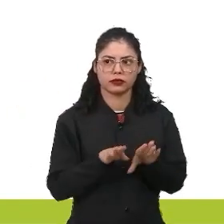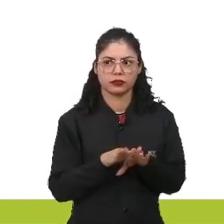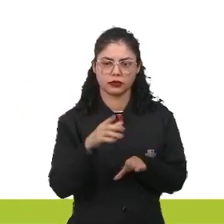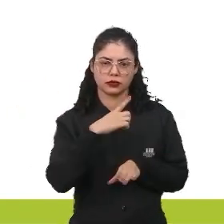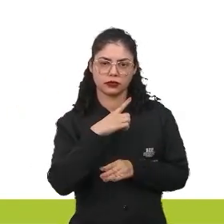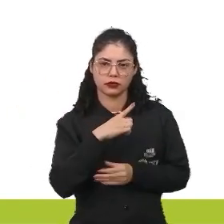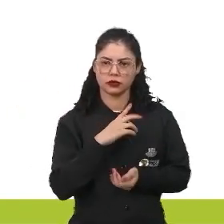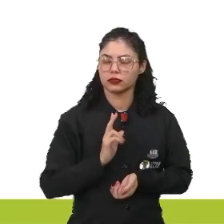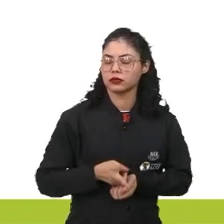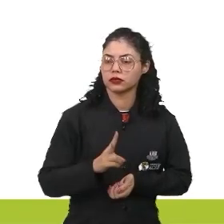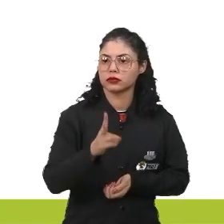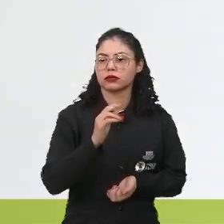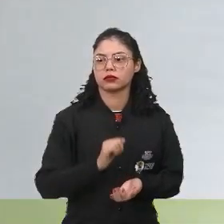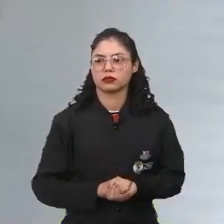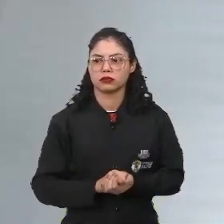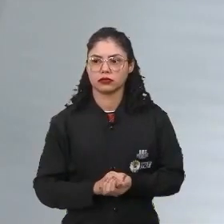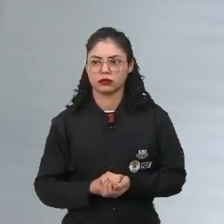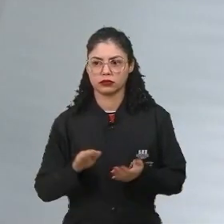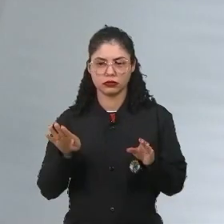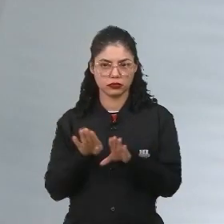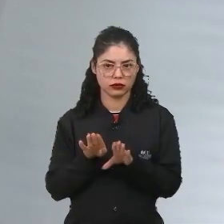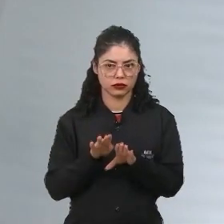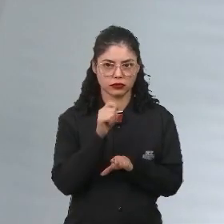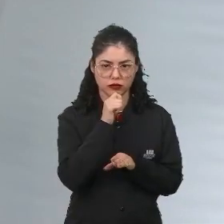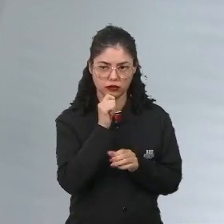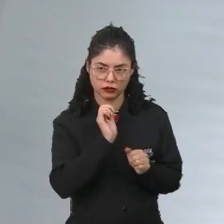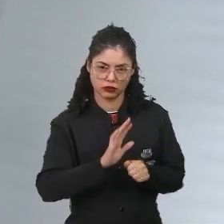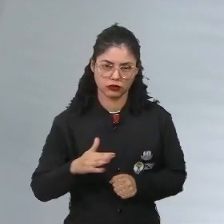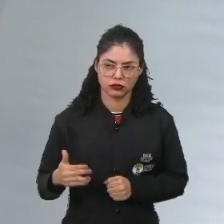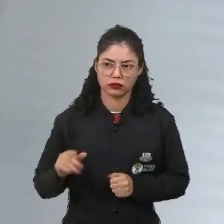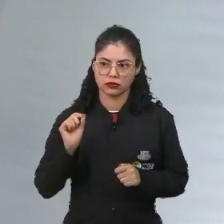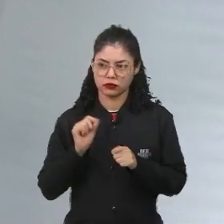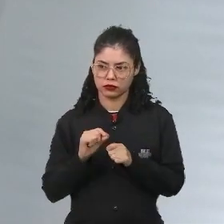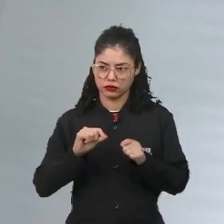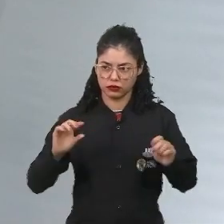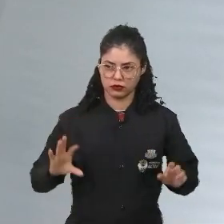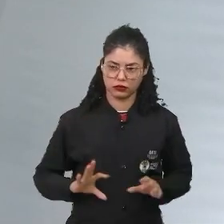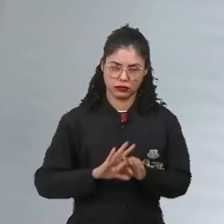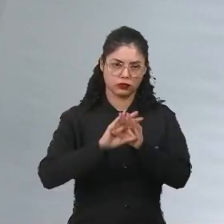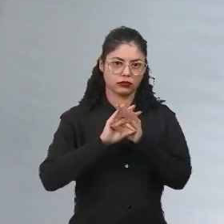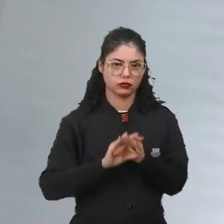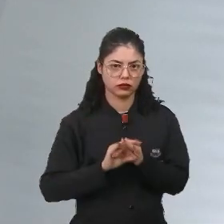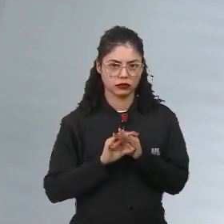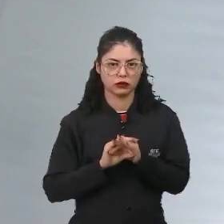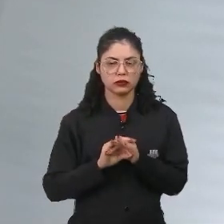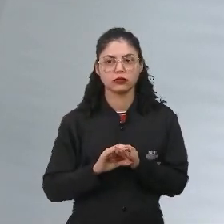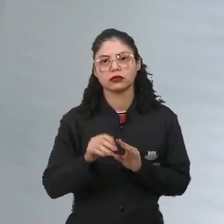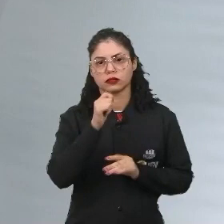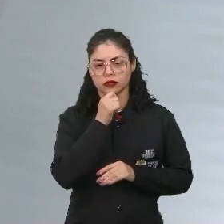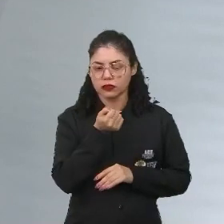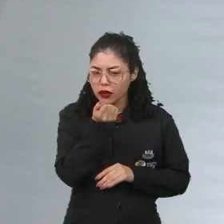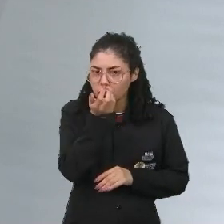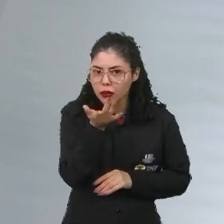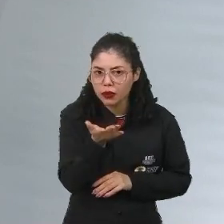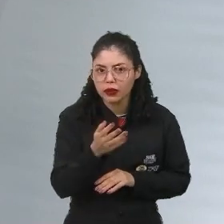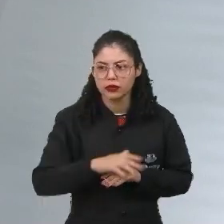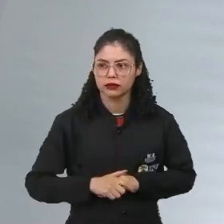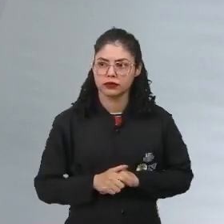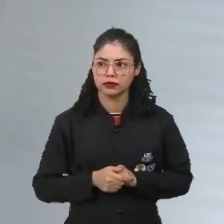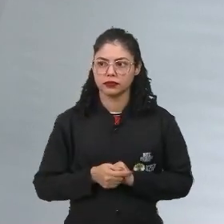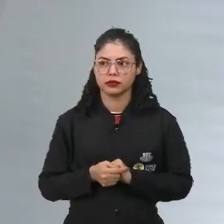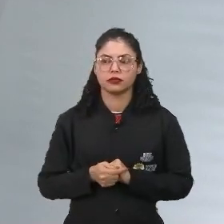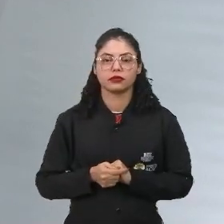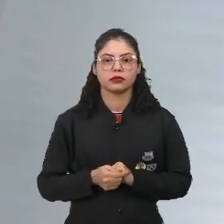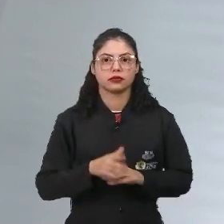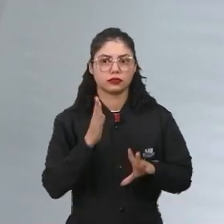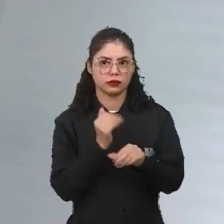uma densidade intermediária quando a gente faz a relação da areia com o pó de madeira. Ao